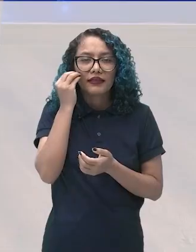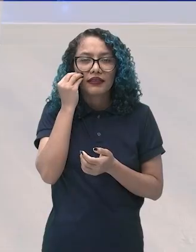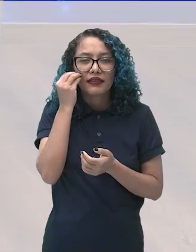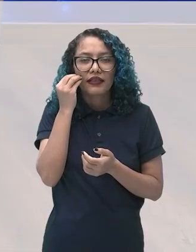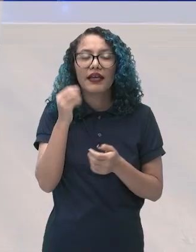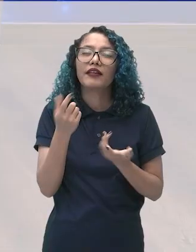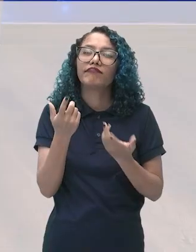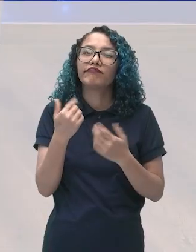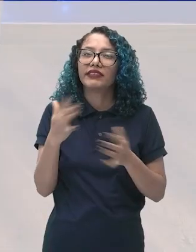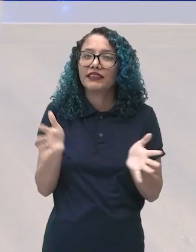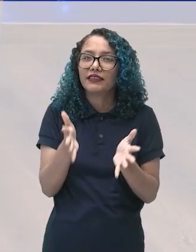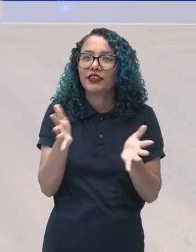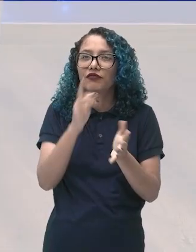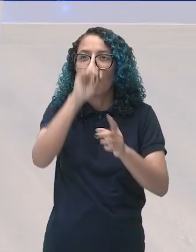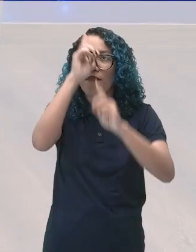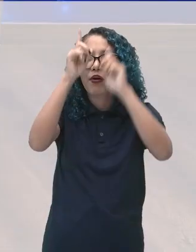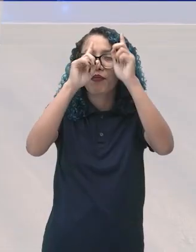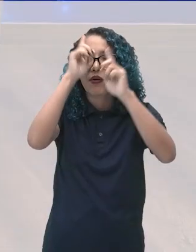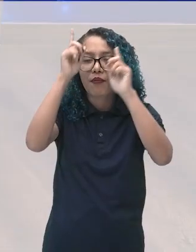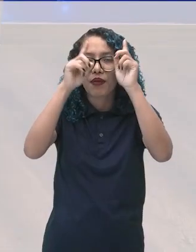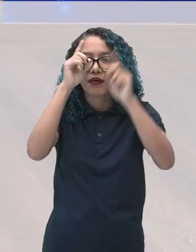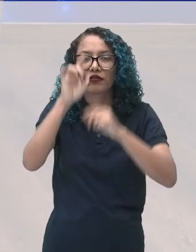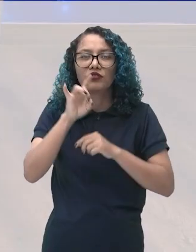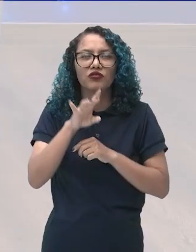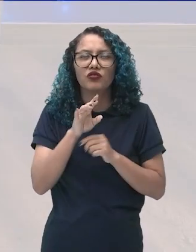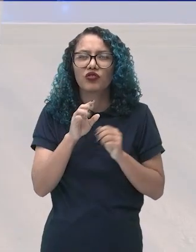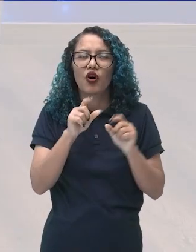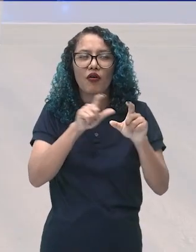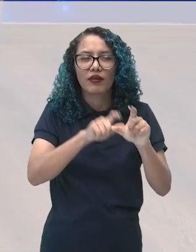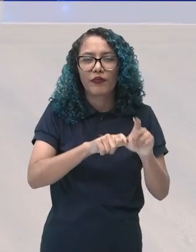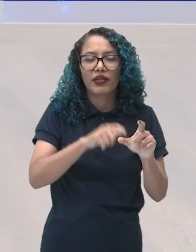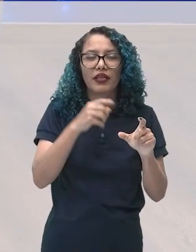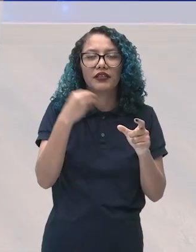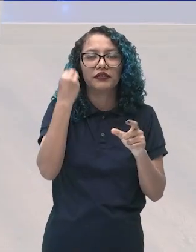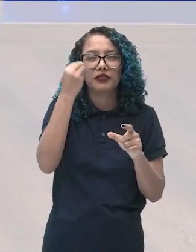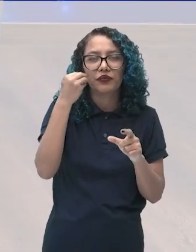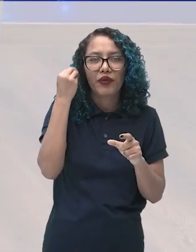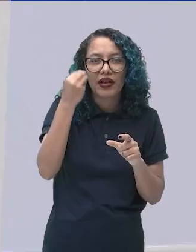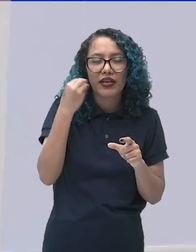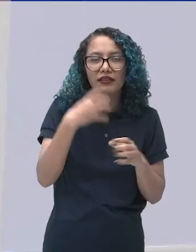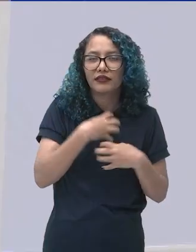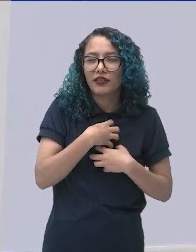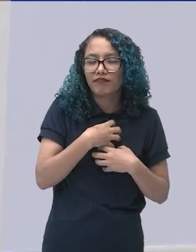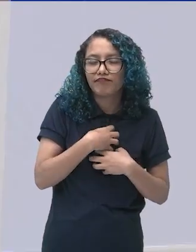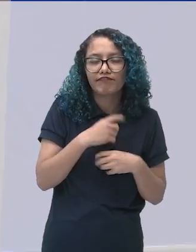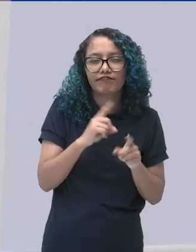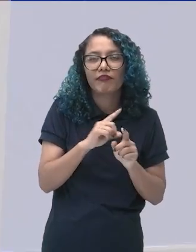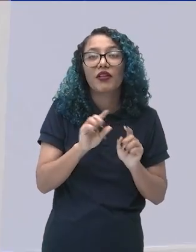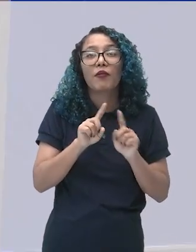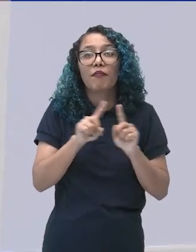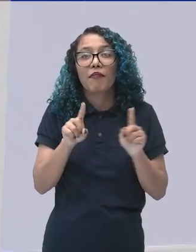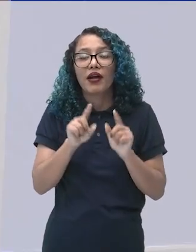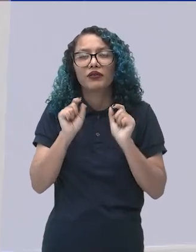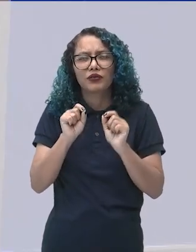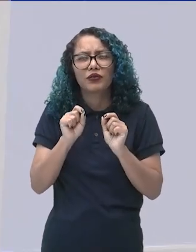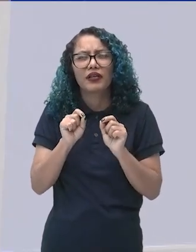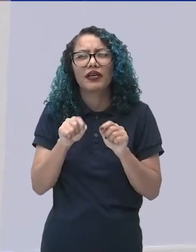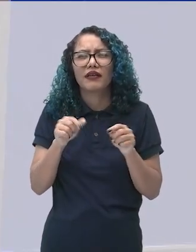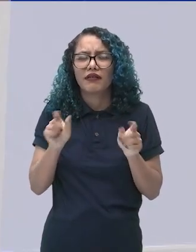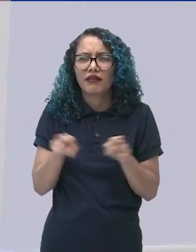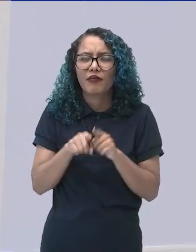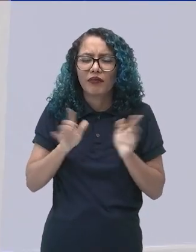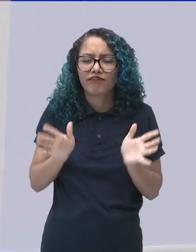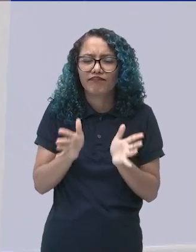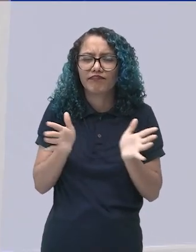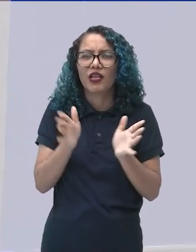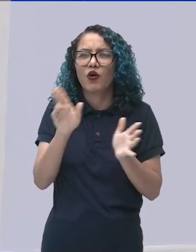minha criatividade para que eu não ficasse apenas dependente de experiências, mas que através de ferramentas que